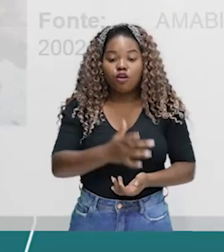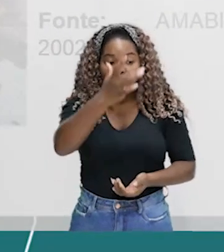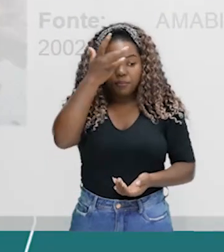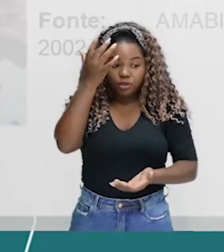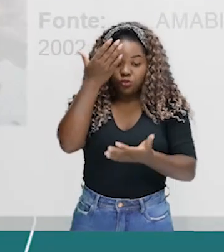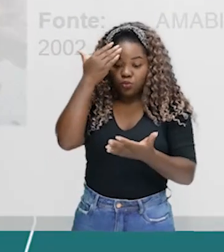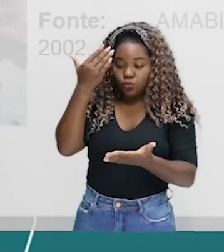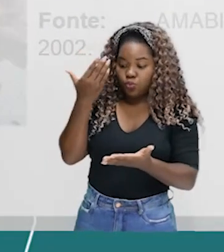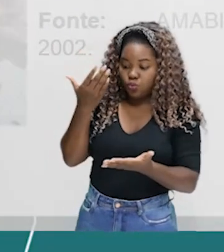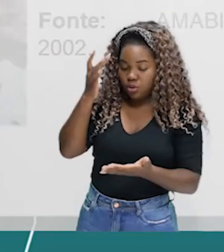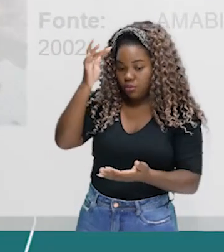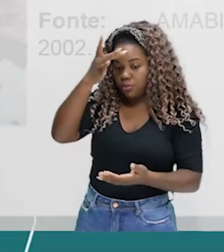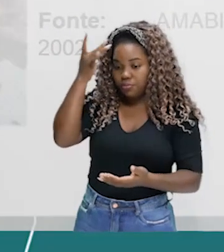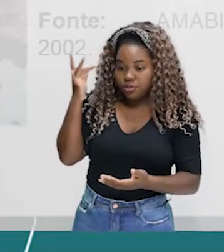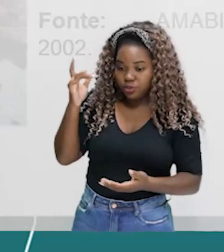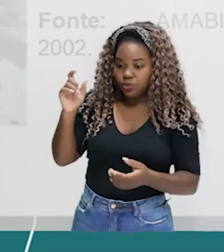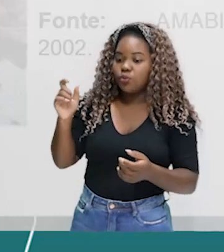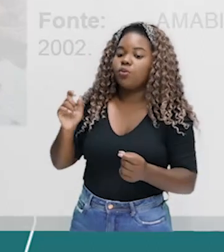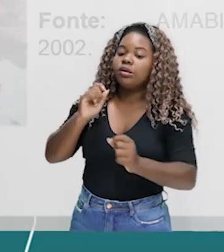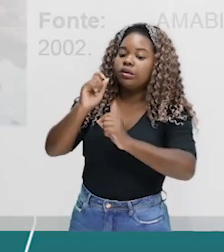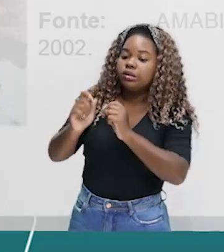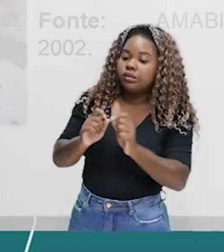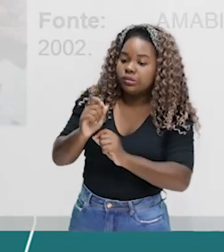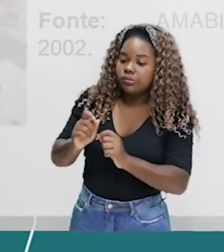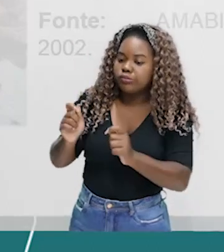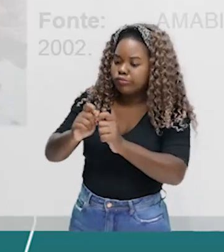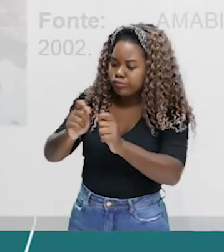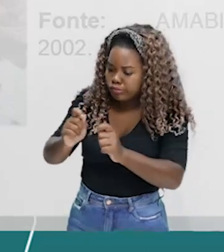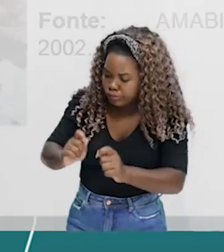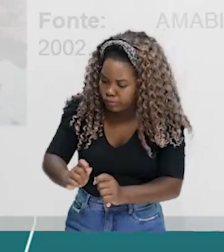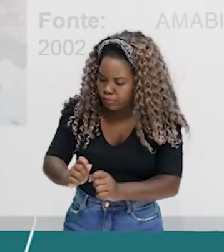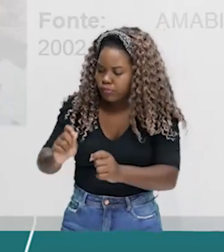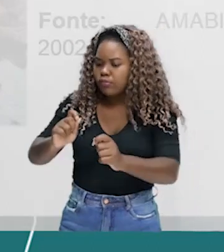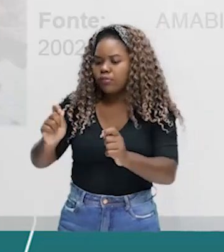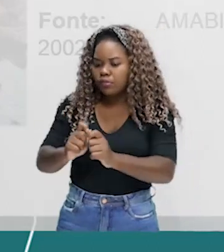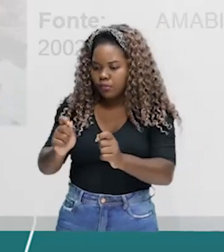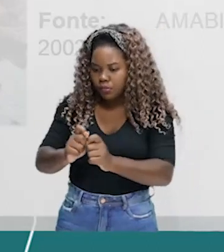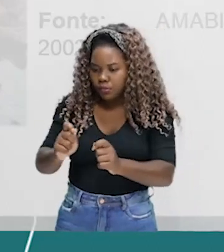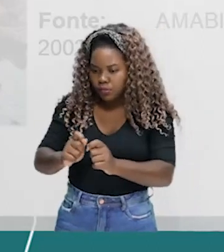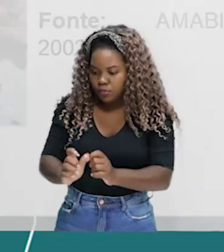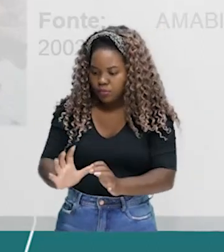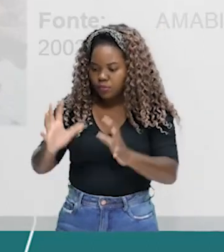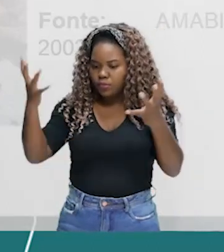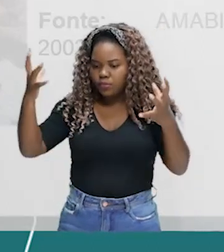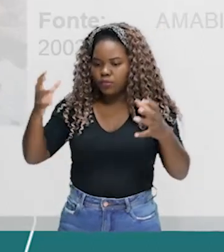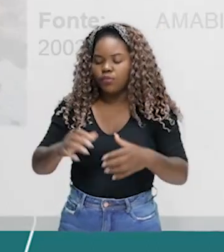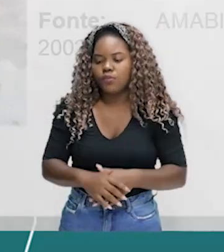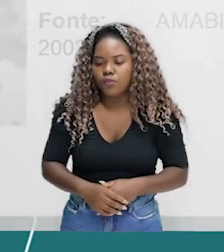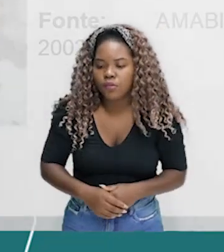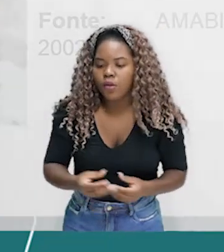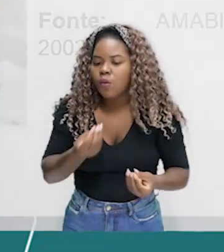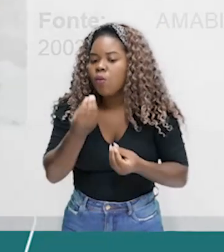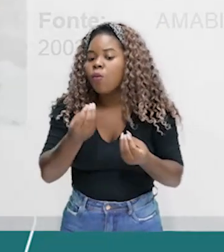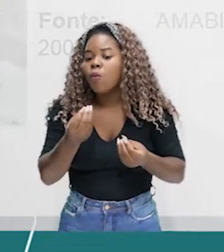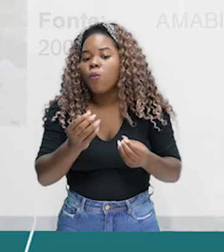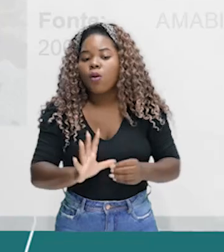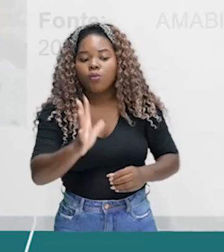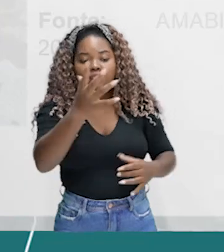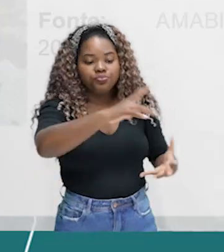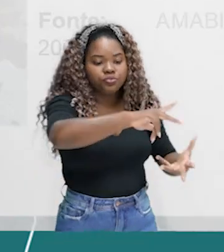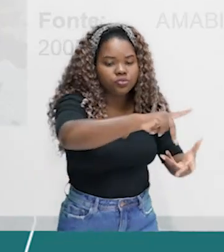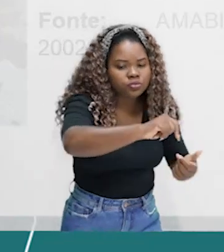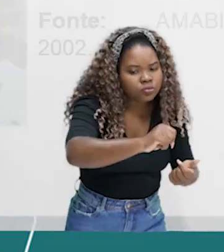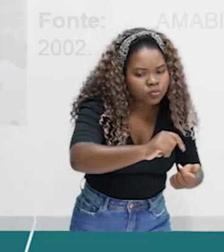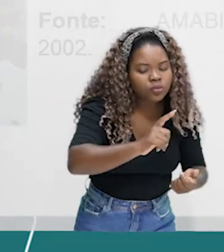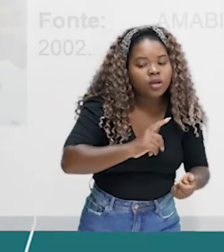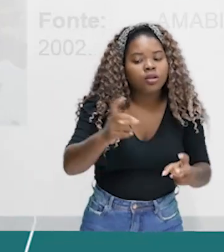né? Como teria surgido o universo? A gente tem várias tradições, né? Nós temos o